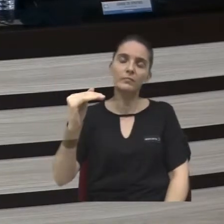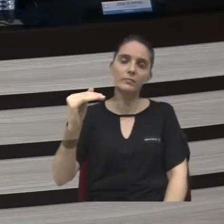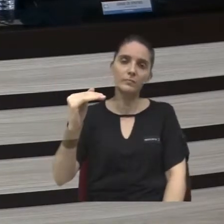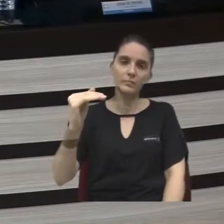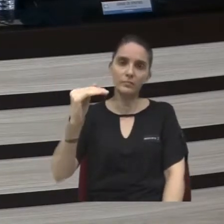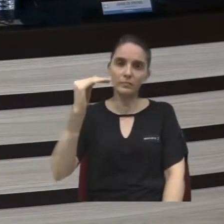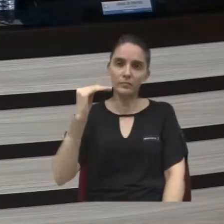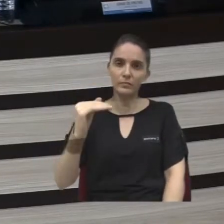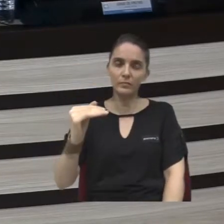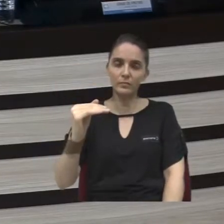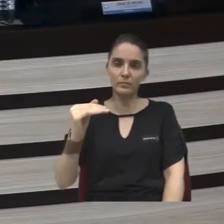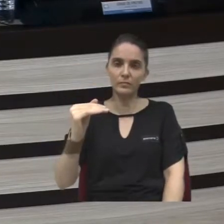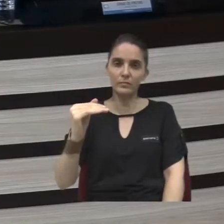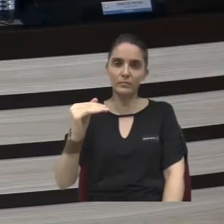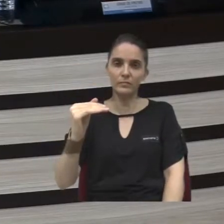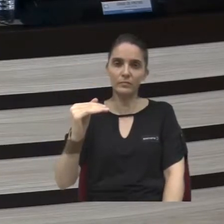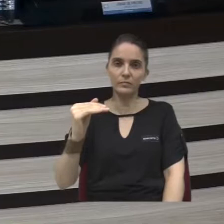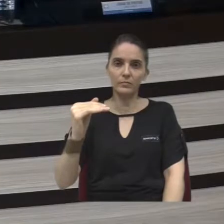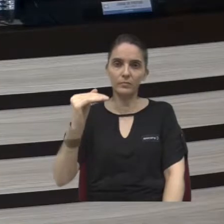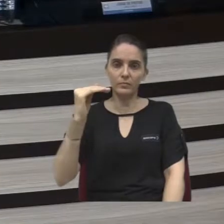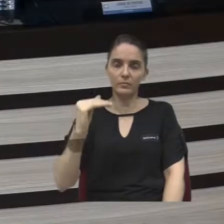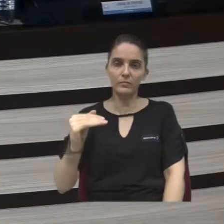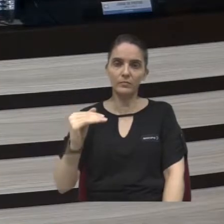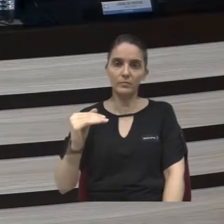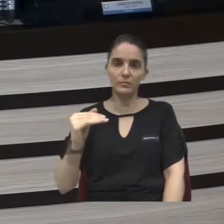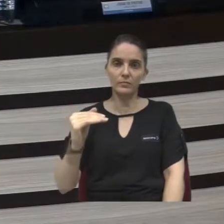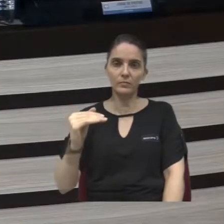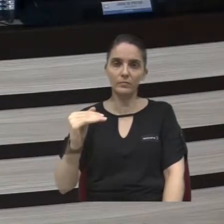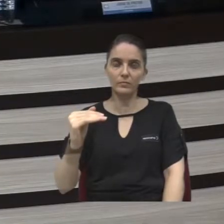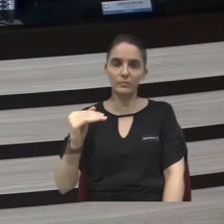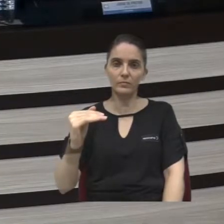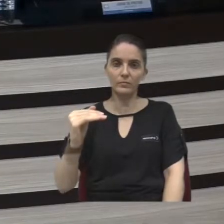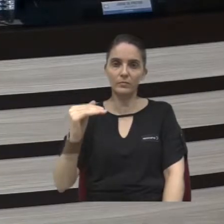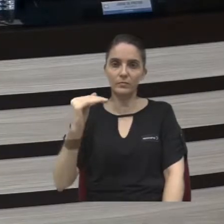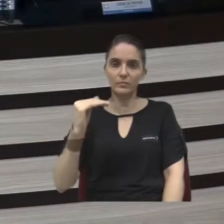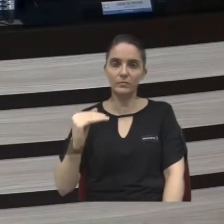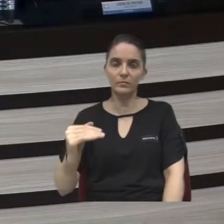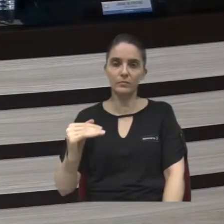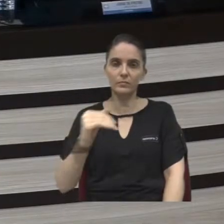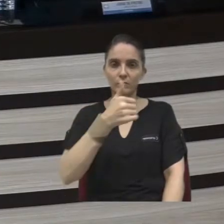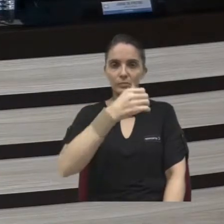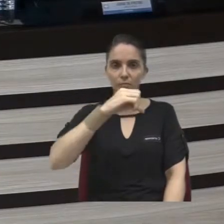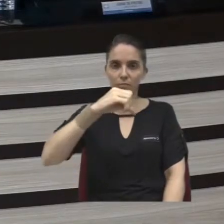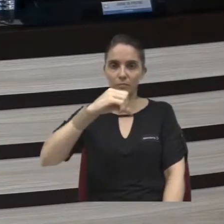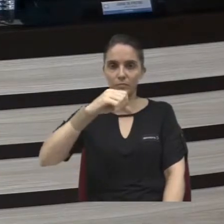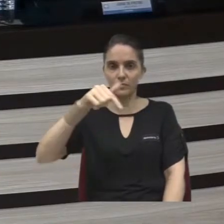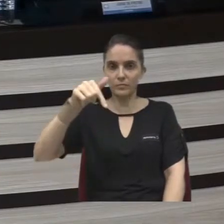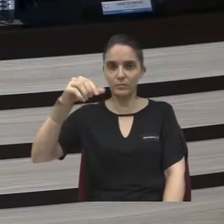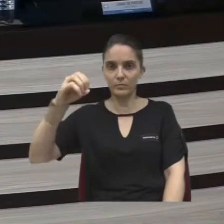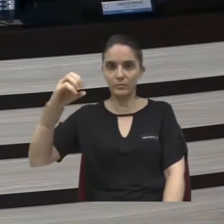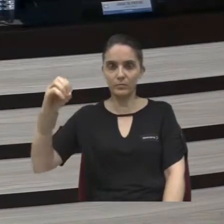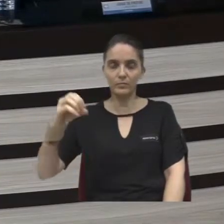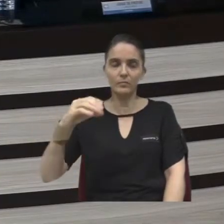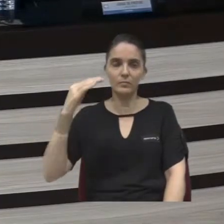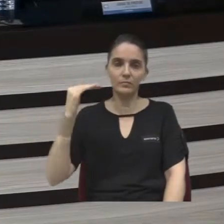19.697, 19.698, 19.699, 19.700,